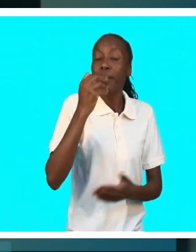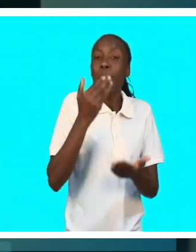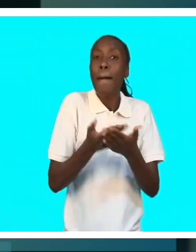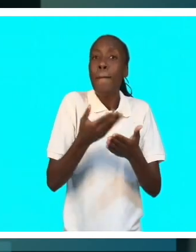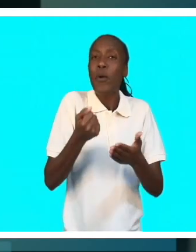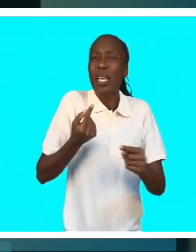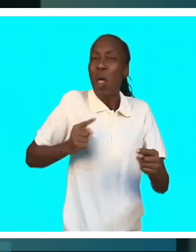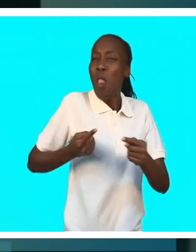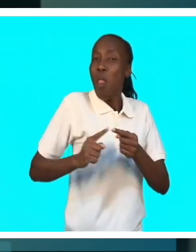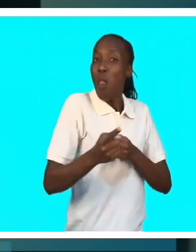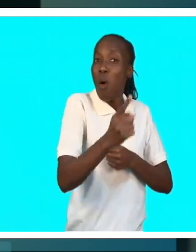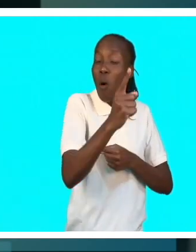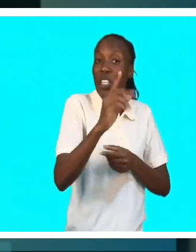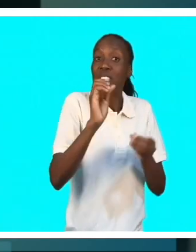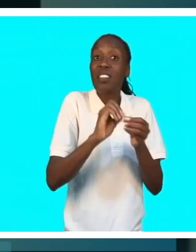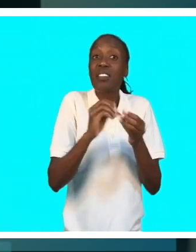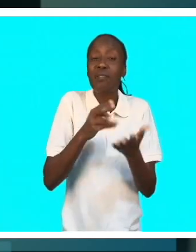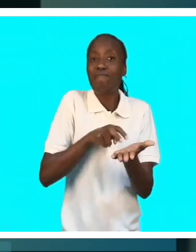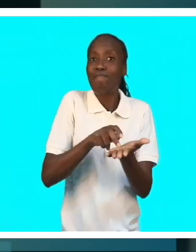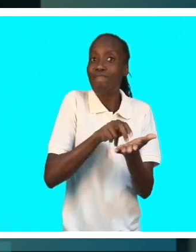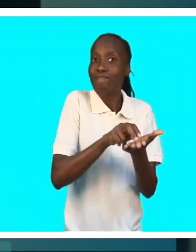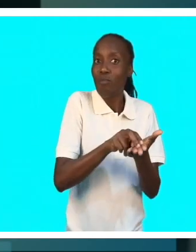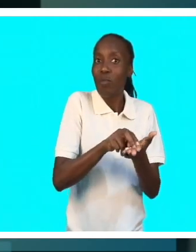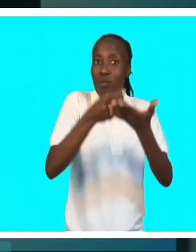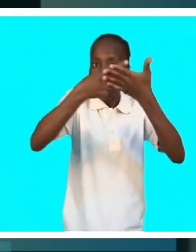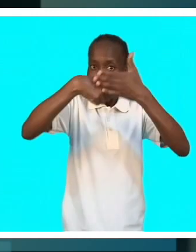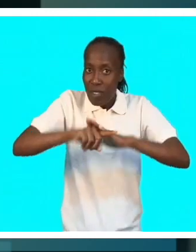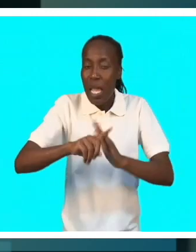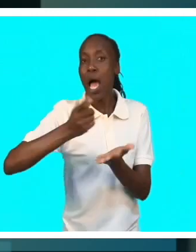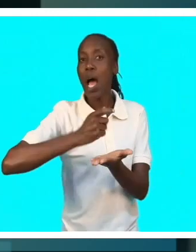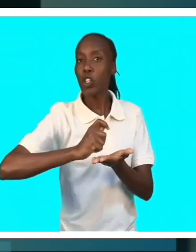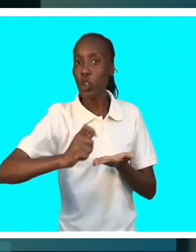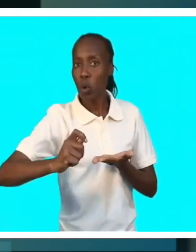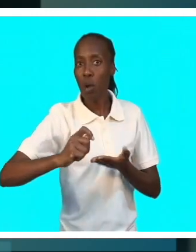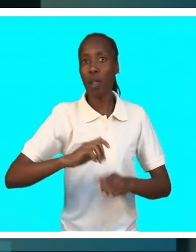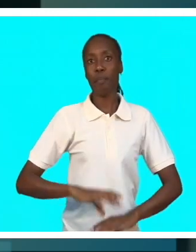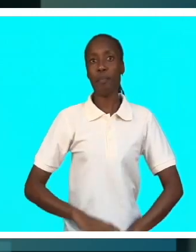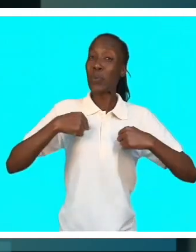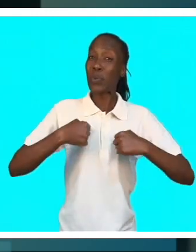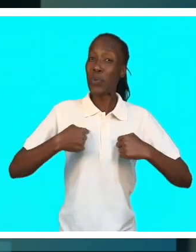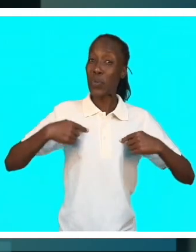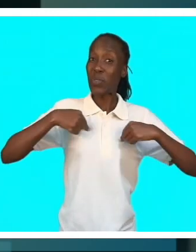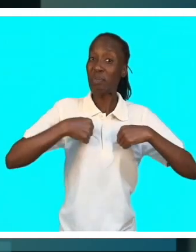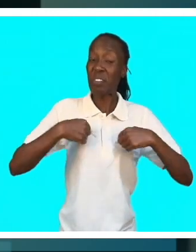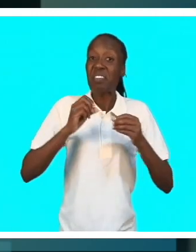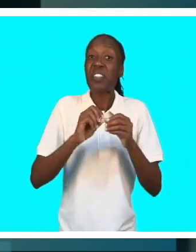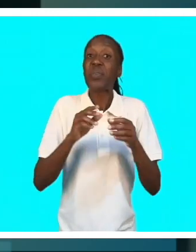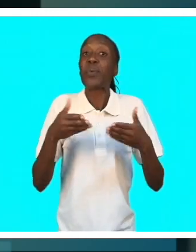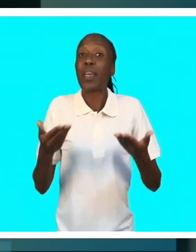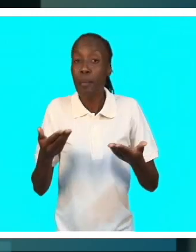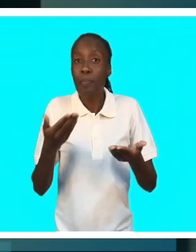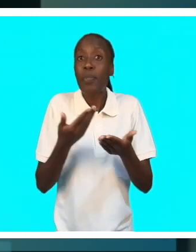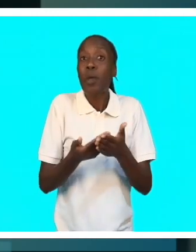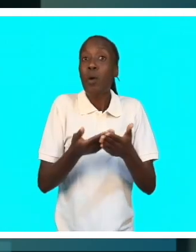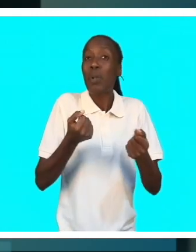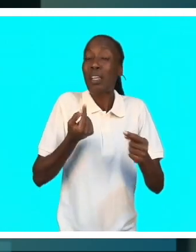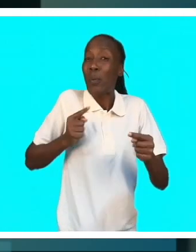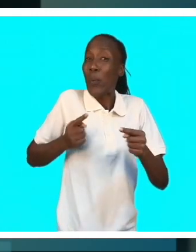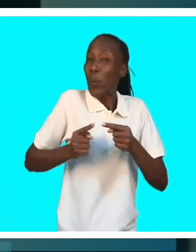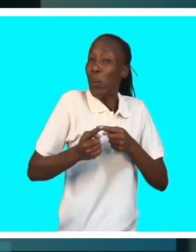devido às longas distâncias que procuram em busca da educação. É muito pesado, porque o